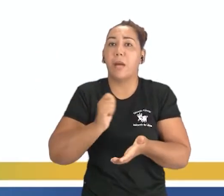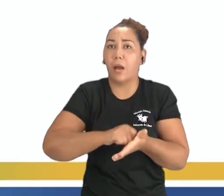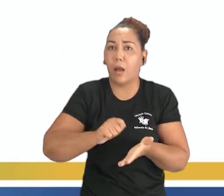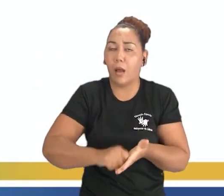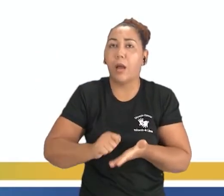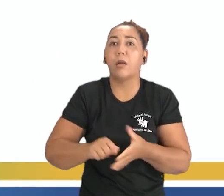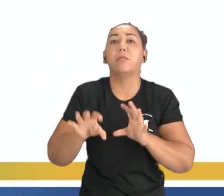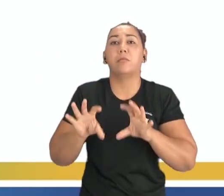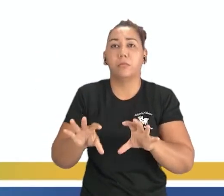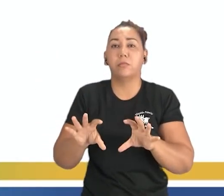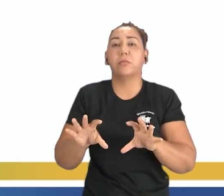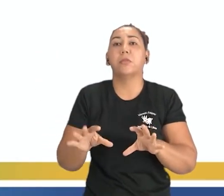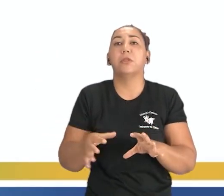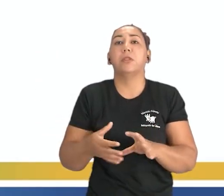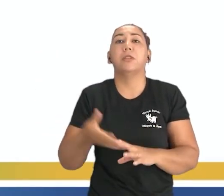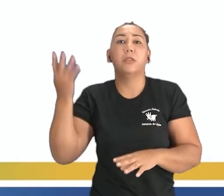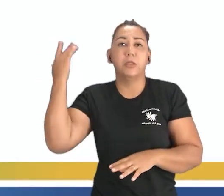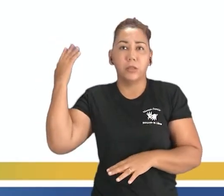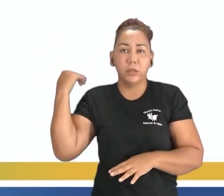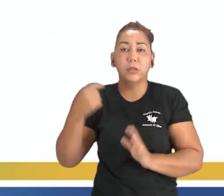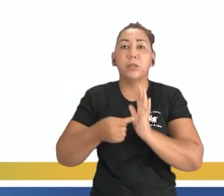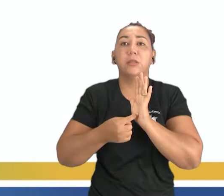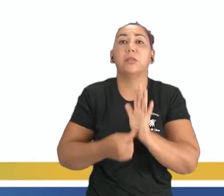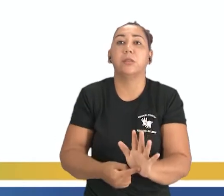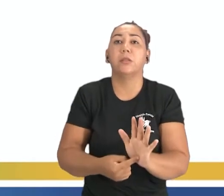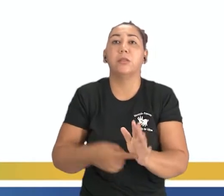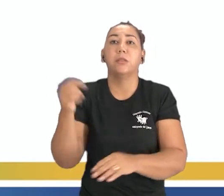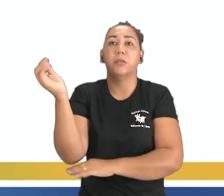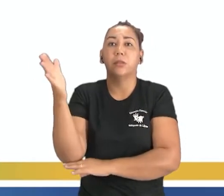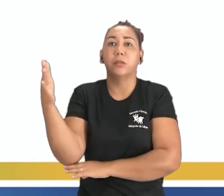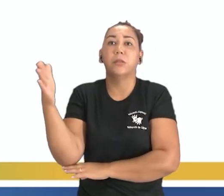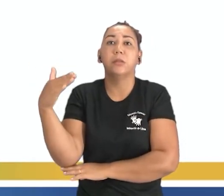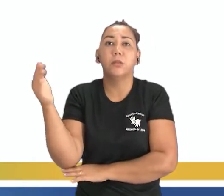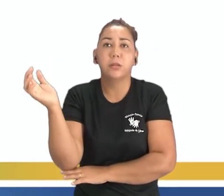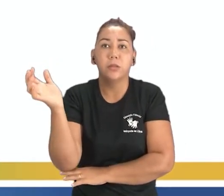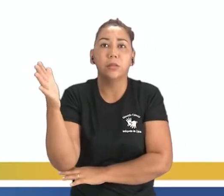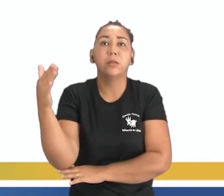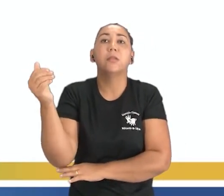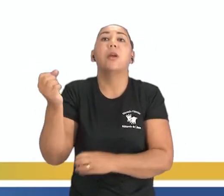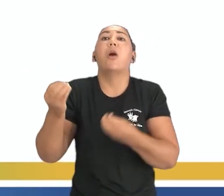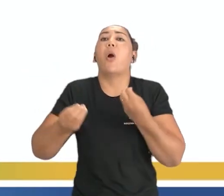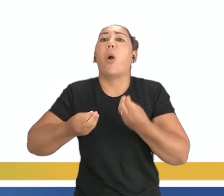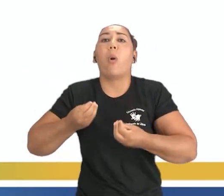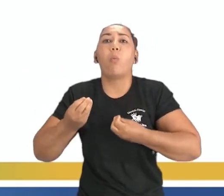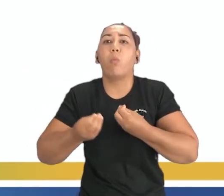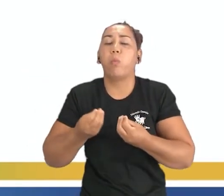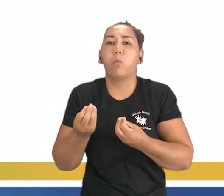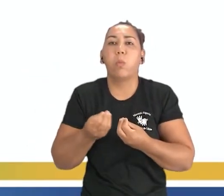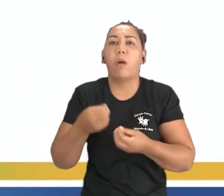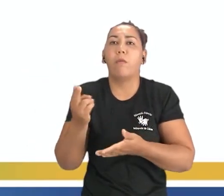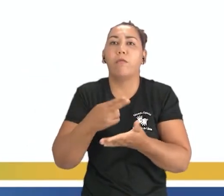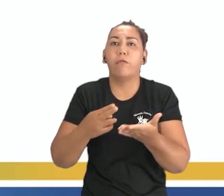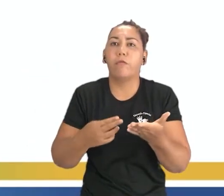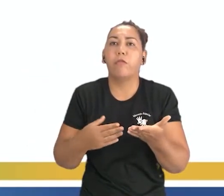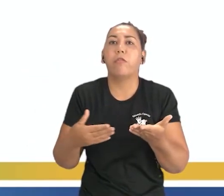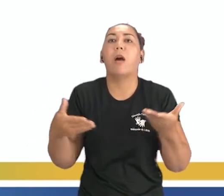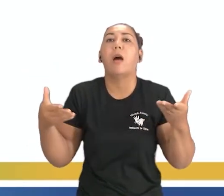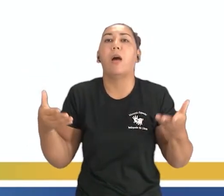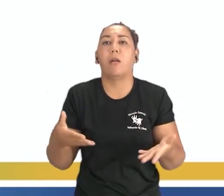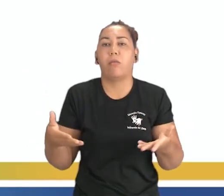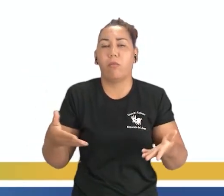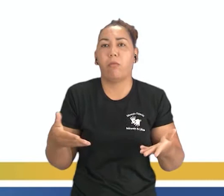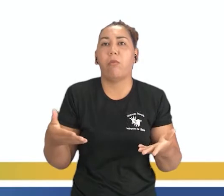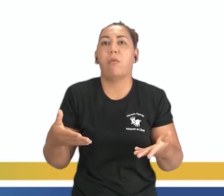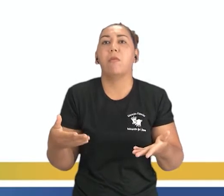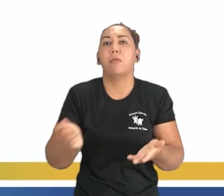forma. Lá, anteriormente, nós mostramos, né, as bandeiras, como elas ficariam, e agora aqui a gente está escrevendo essa árvore de